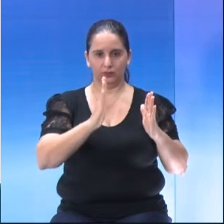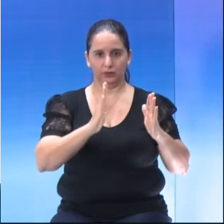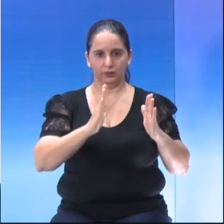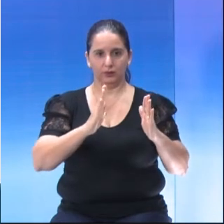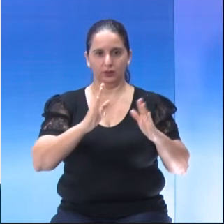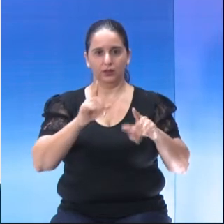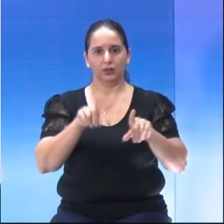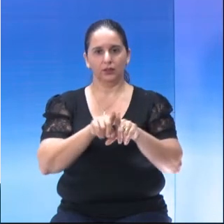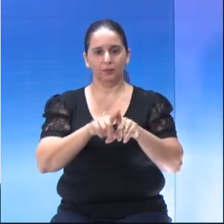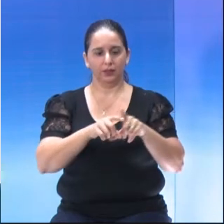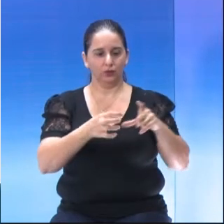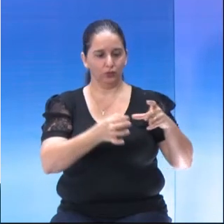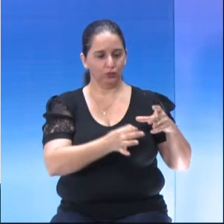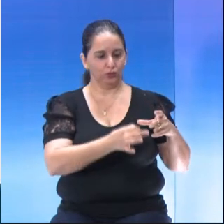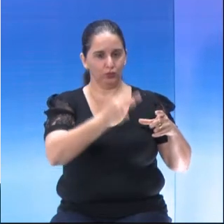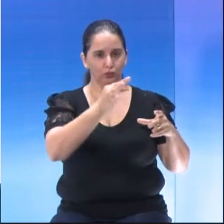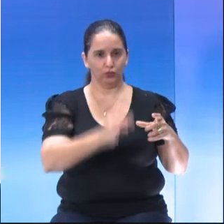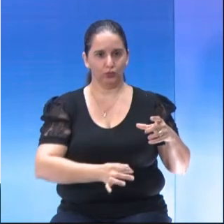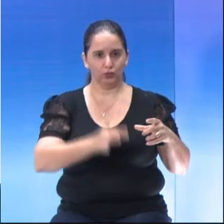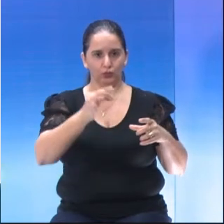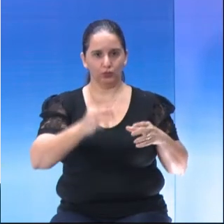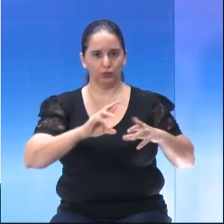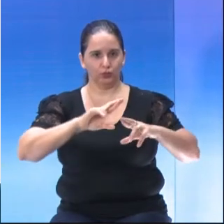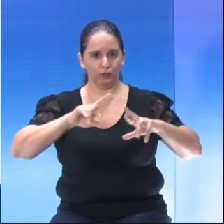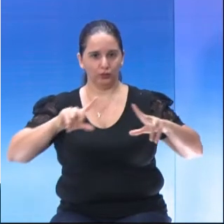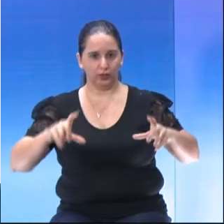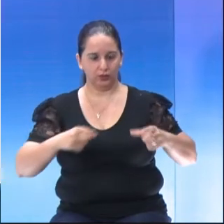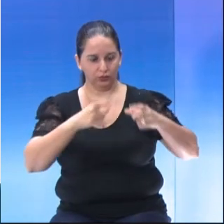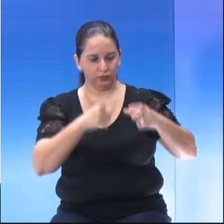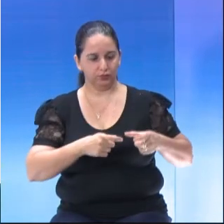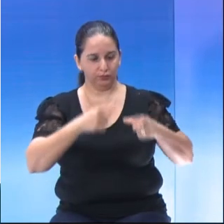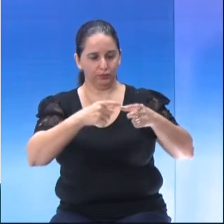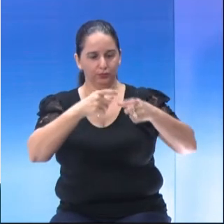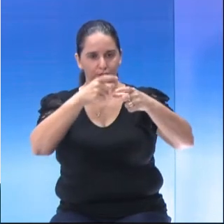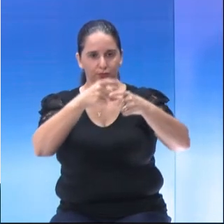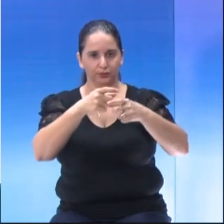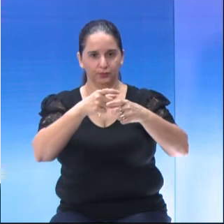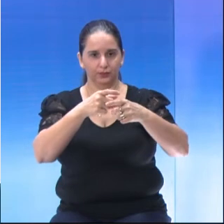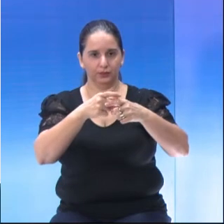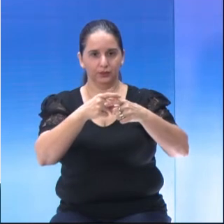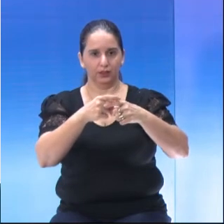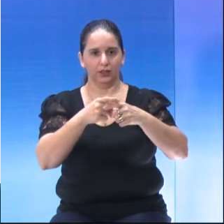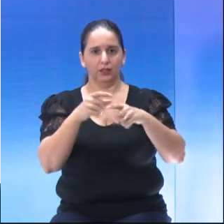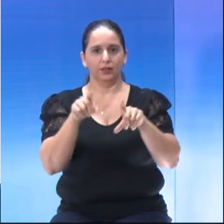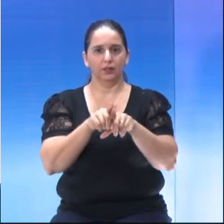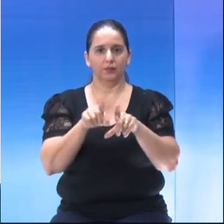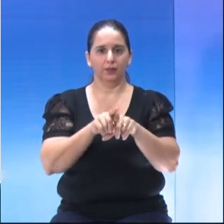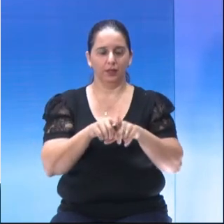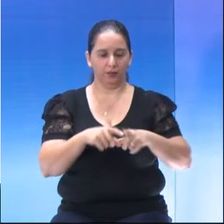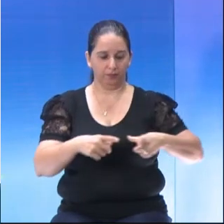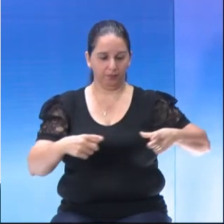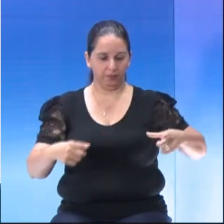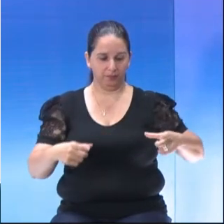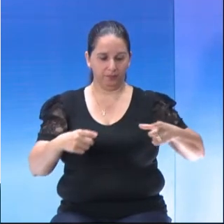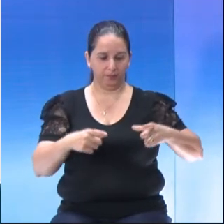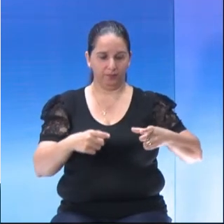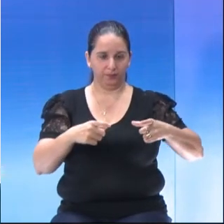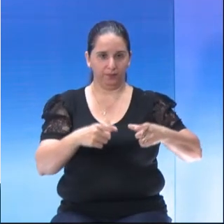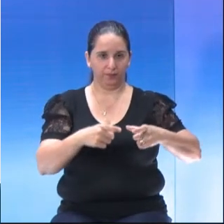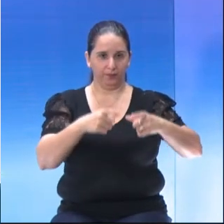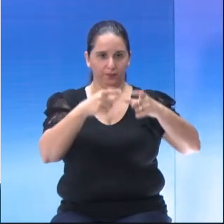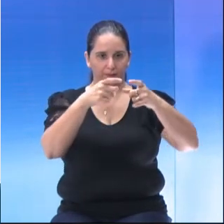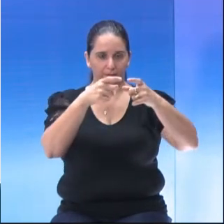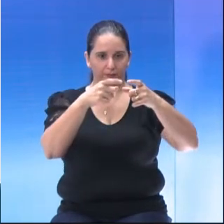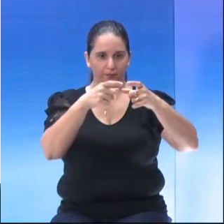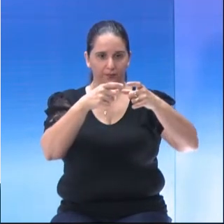vertical e disco de tamanhos diferentes. Os discos são colocados em uma mesma haste em ordem crescente de diâmetro,